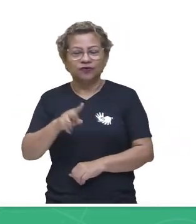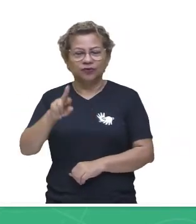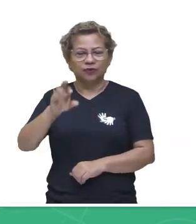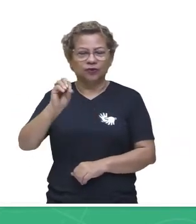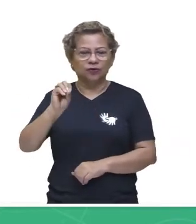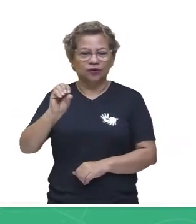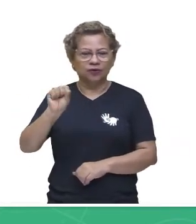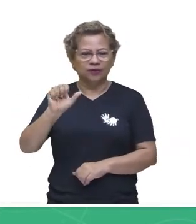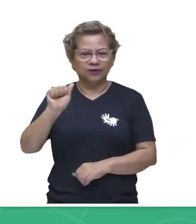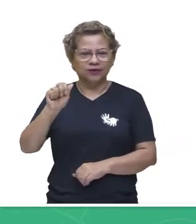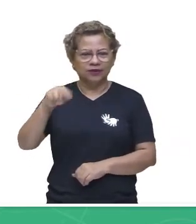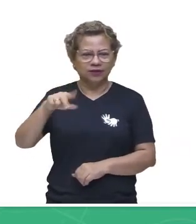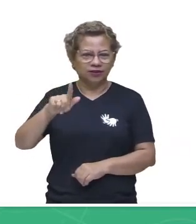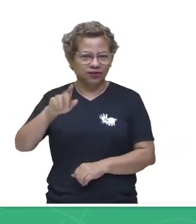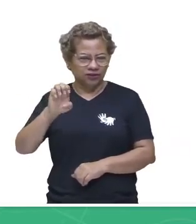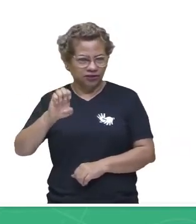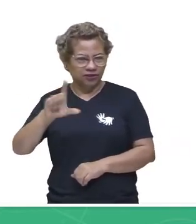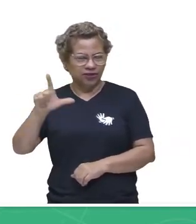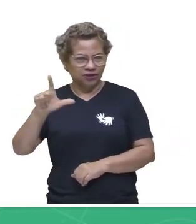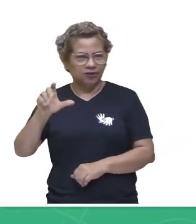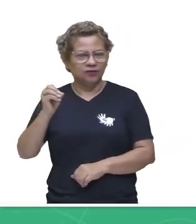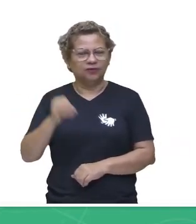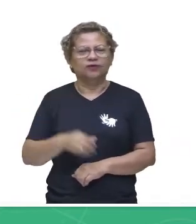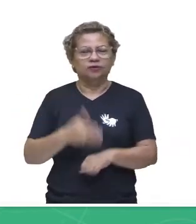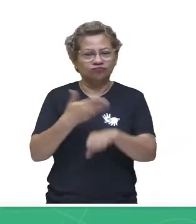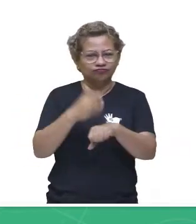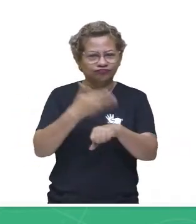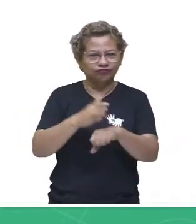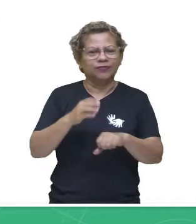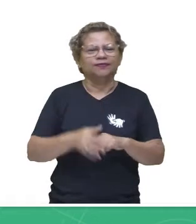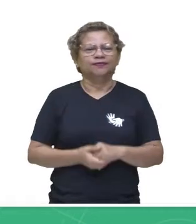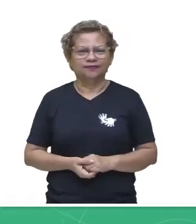nosso Exercitando, parte 3.